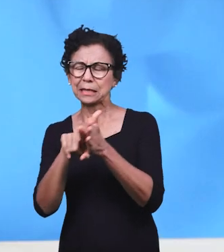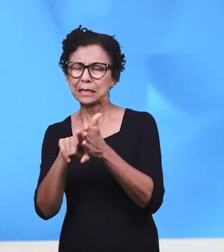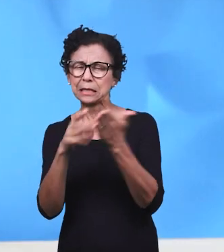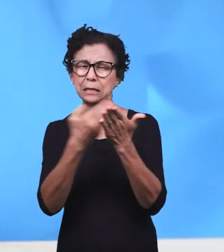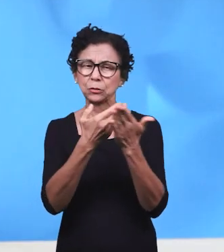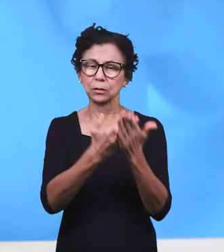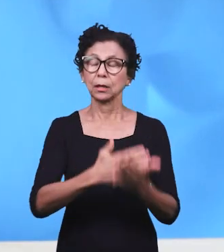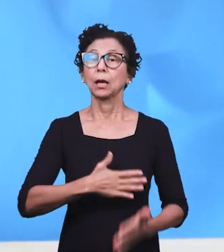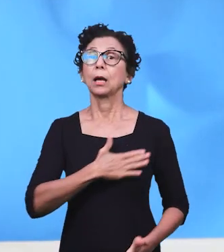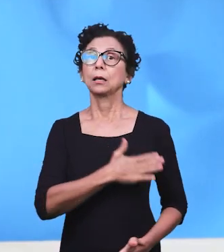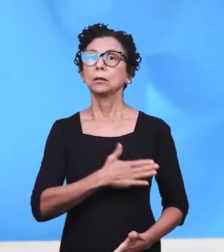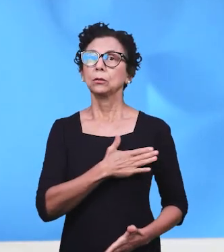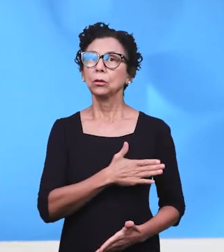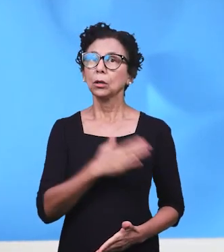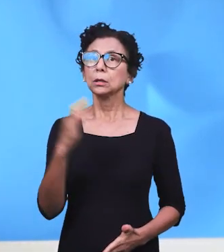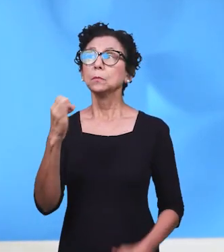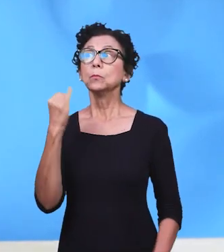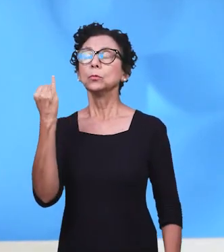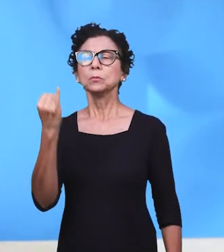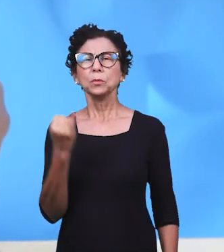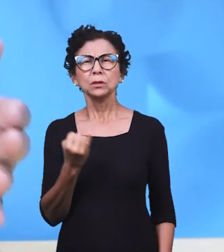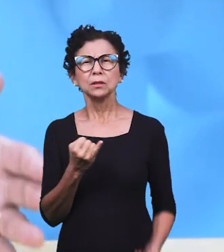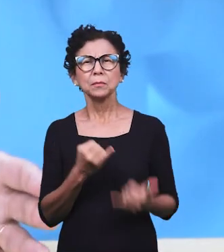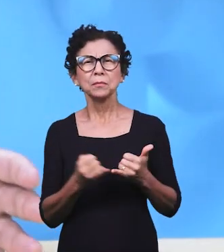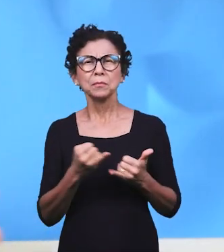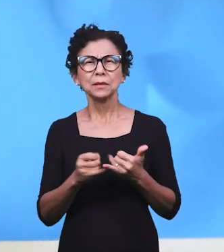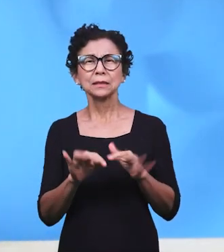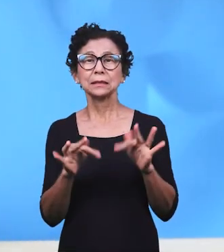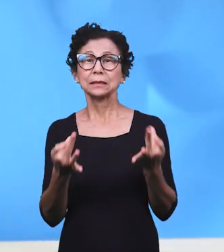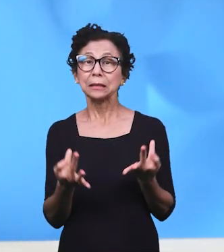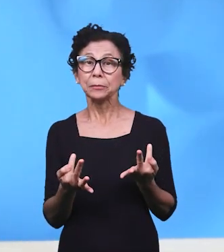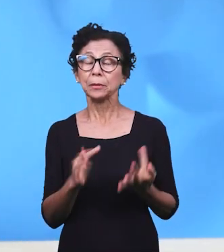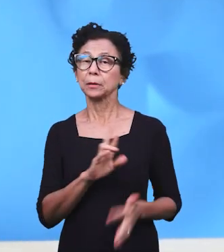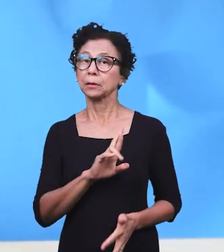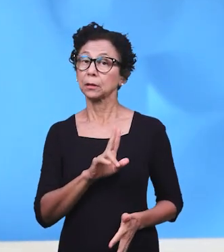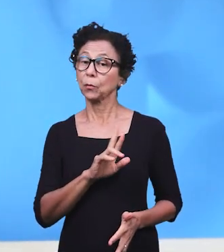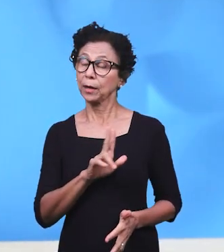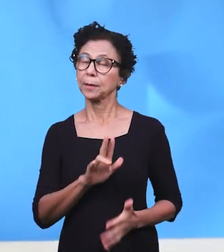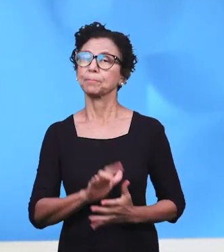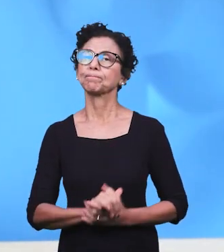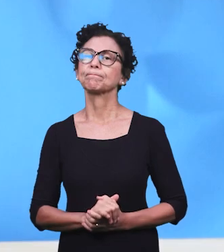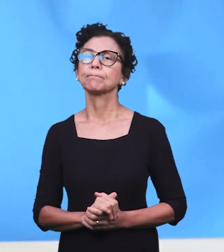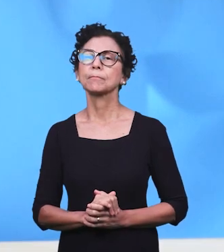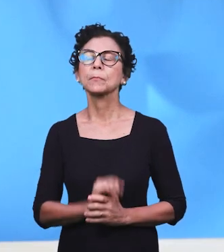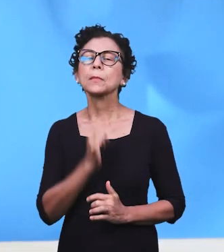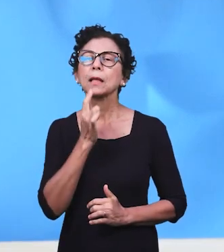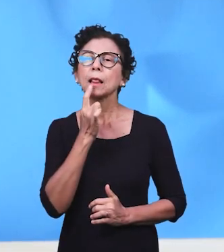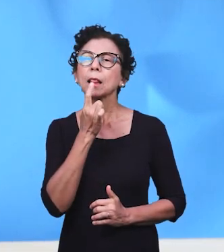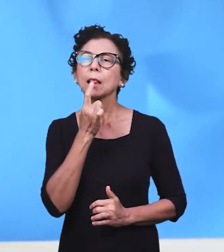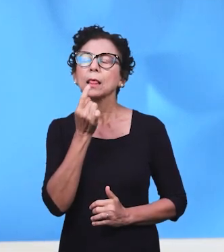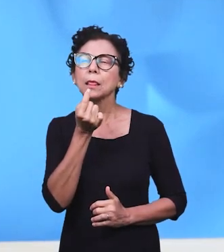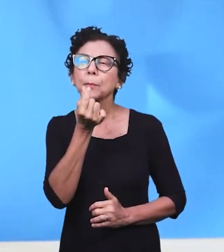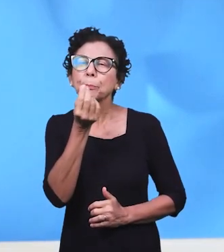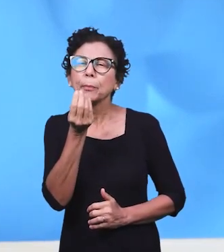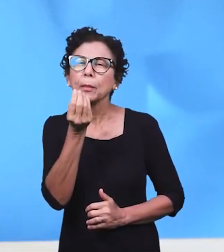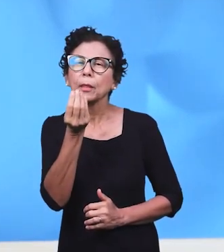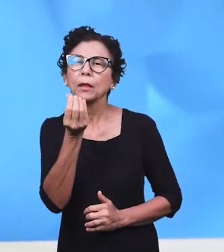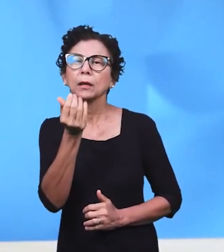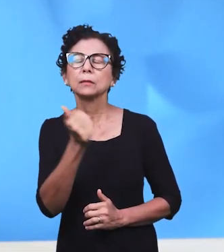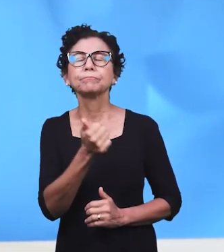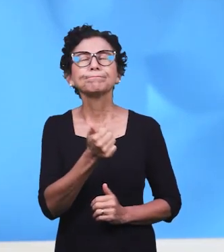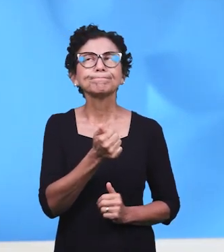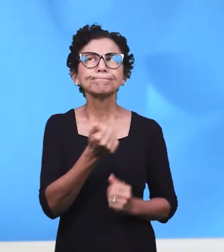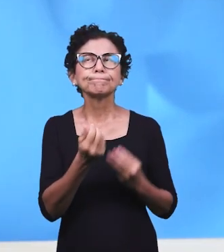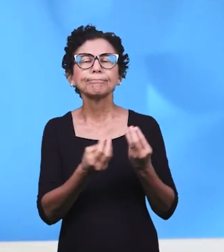de estudar, e é algo muito importante, apesar de parecer simples. Então, nós temos a saliva como um complexo